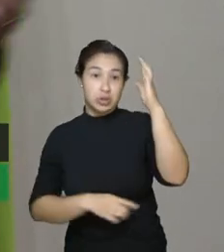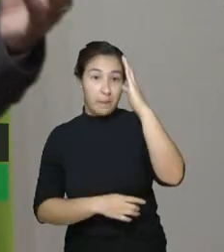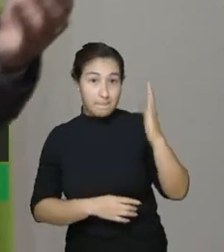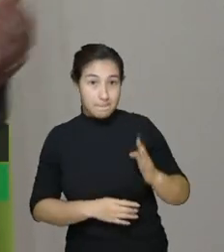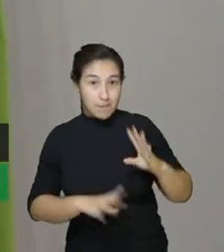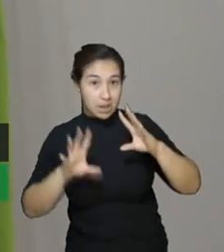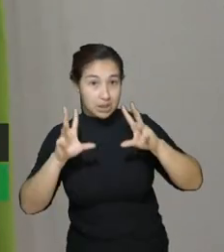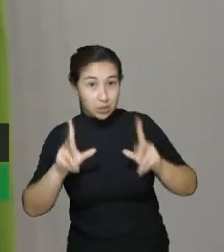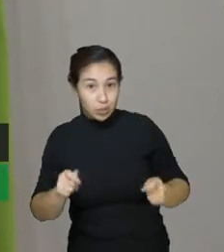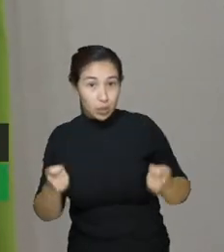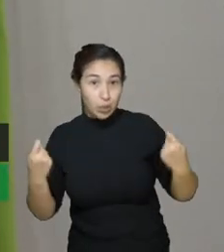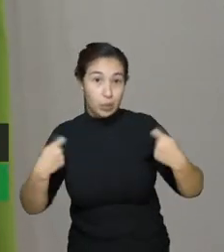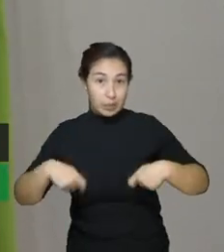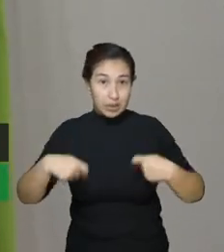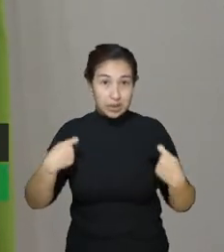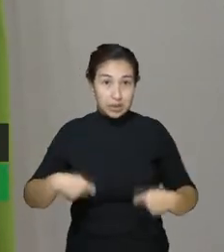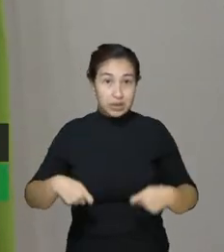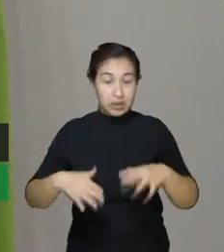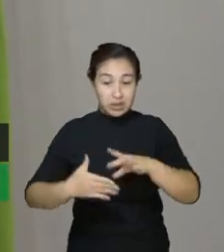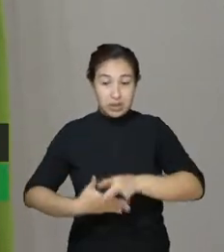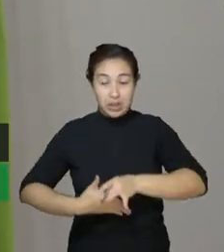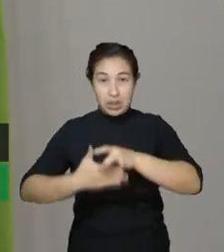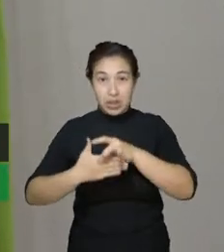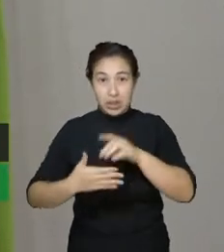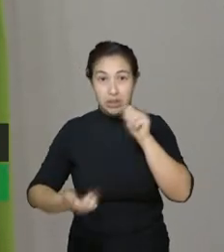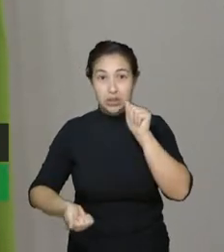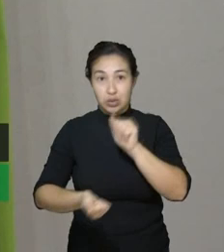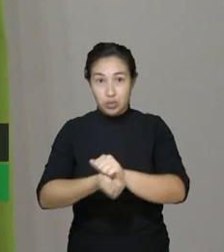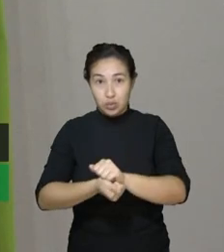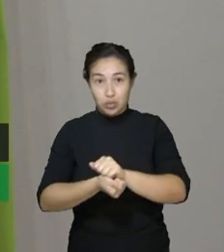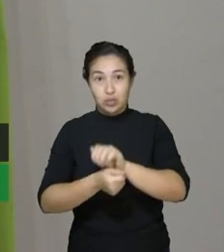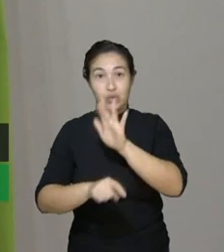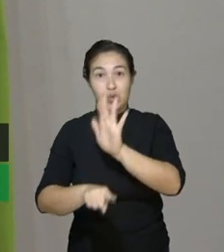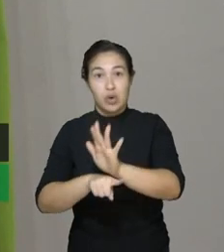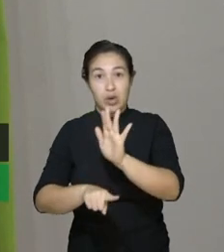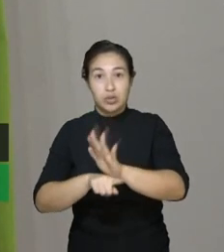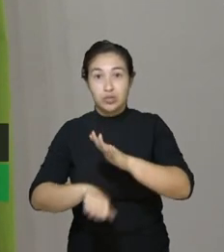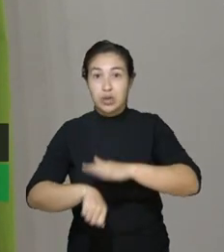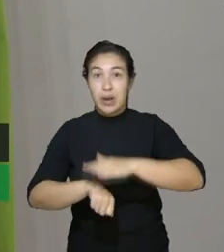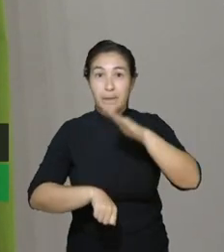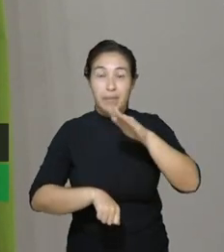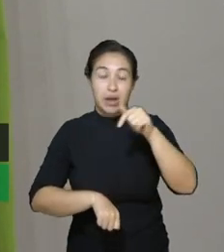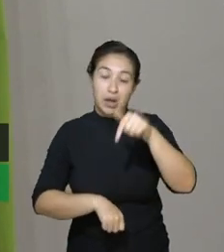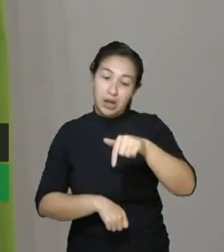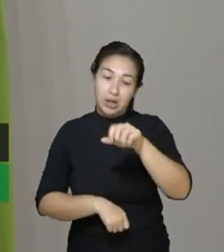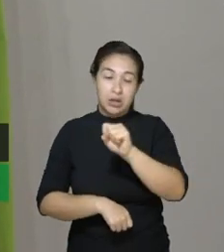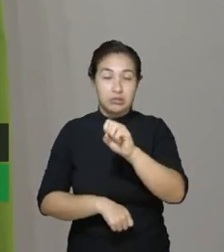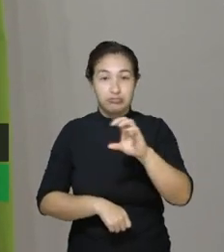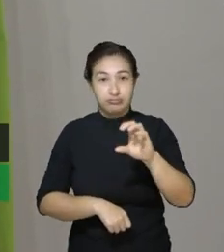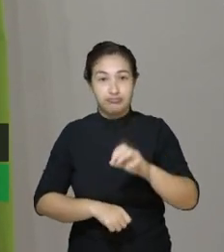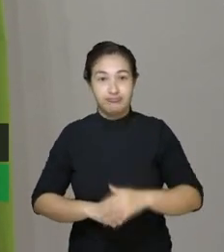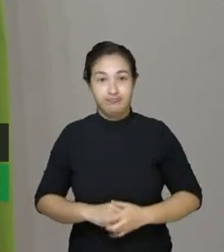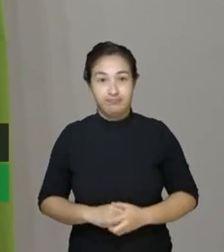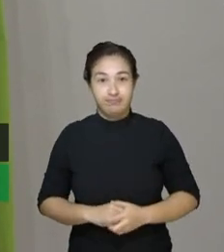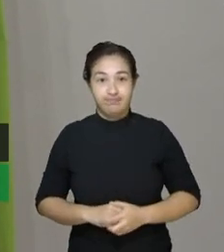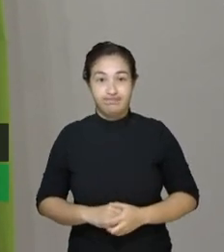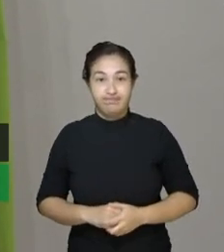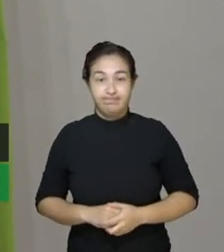para transitar com as grandes lideranças e para ajudar ainda muito mais o Estado de Santa Catarina.